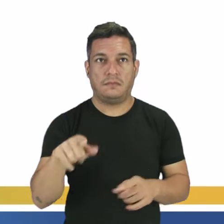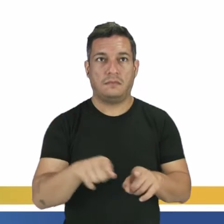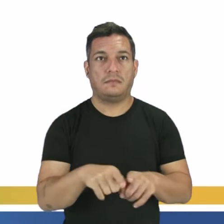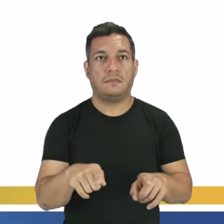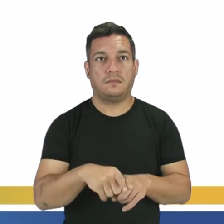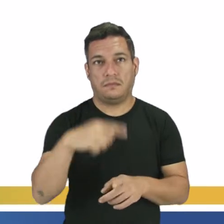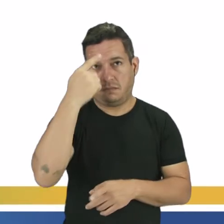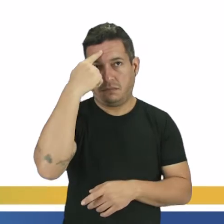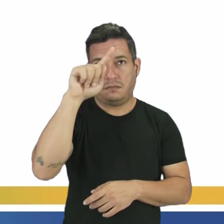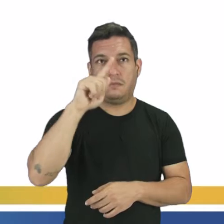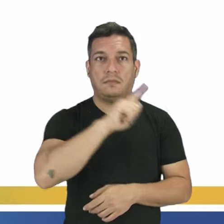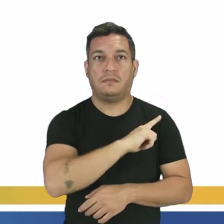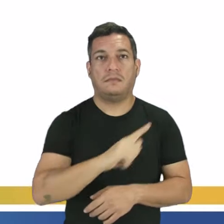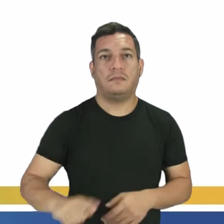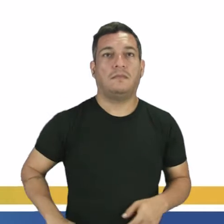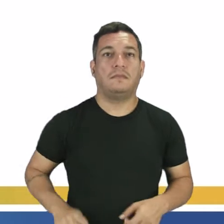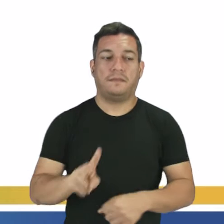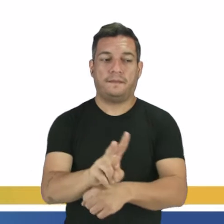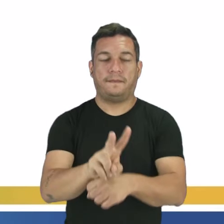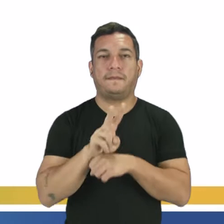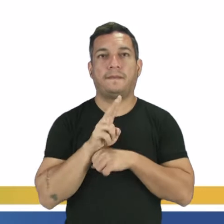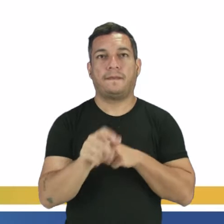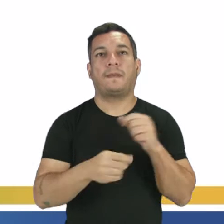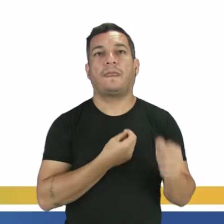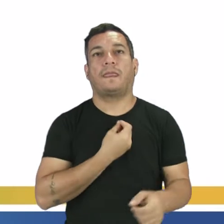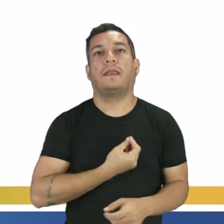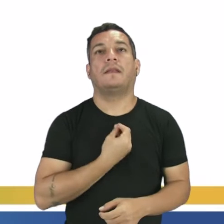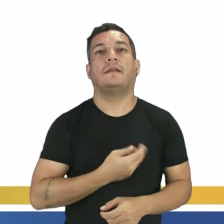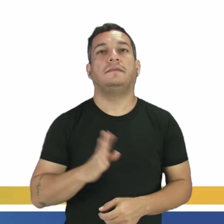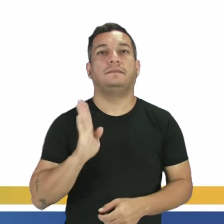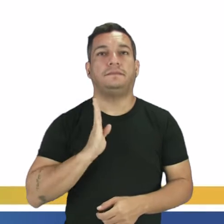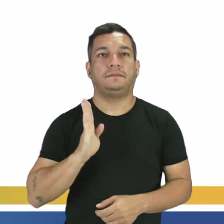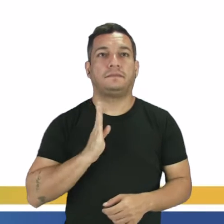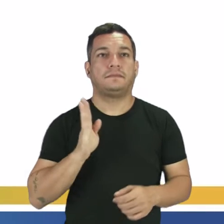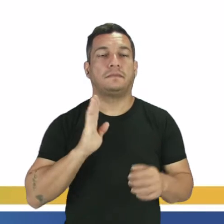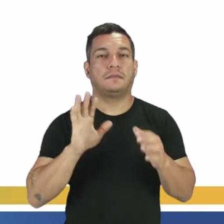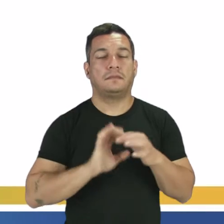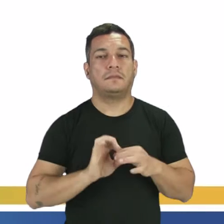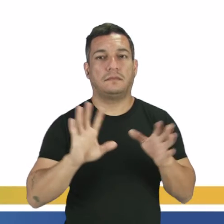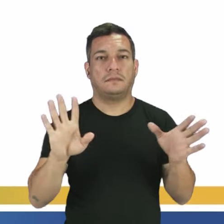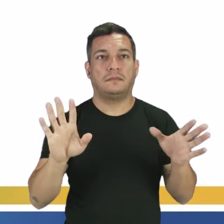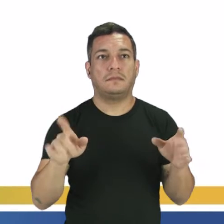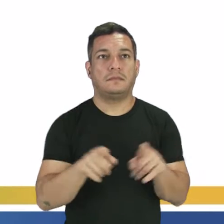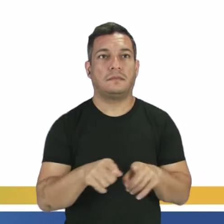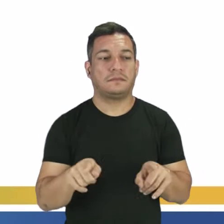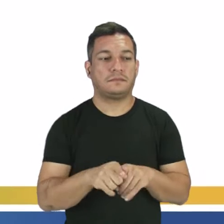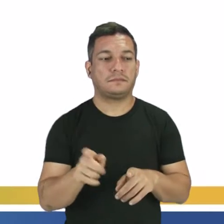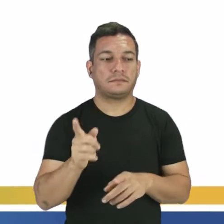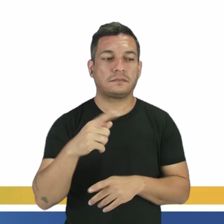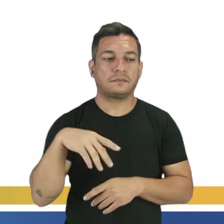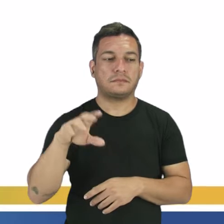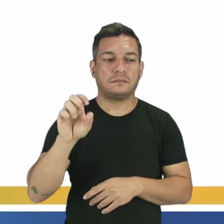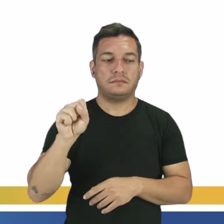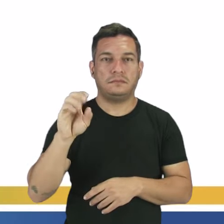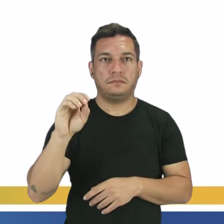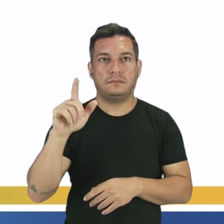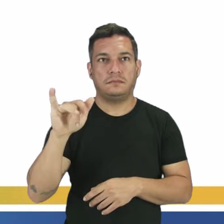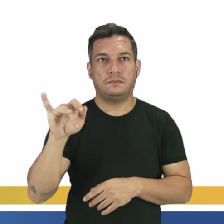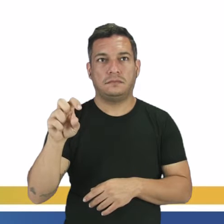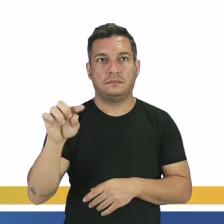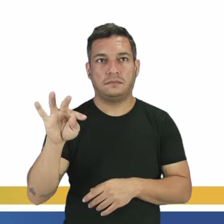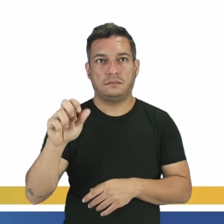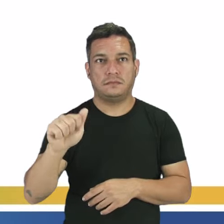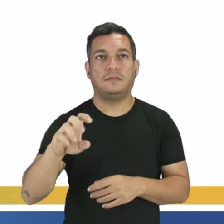Também foi criado um governo provisório, com participação da burguesia liberal e dos socialistas.